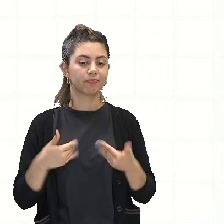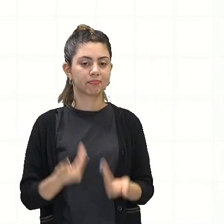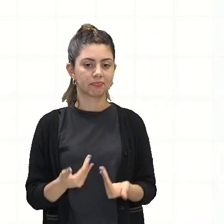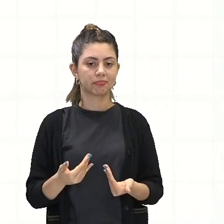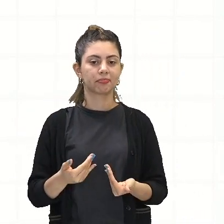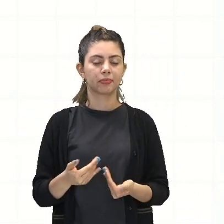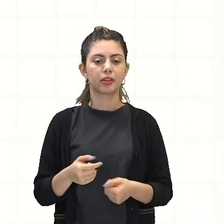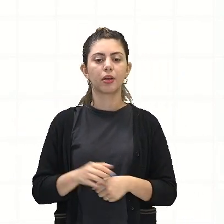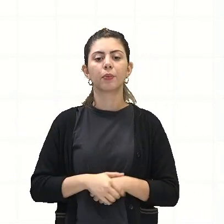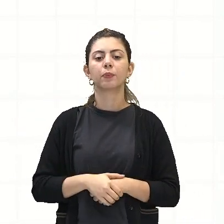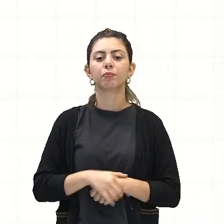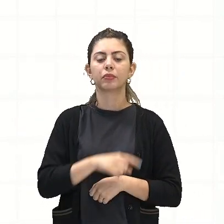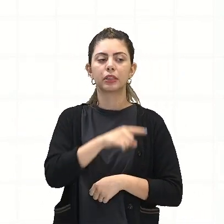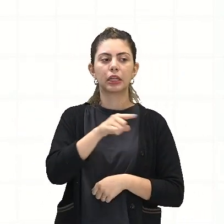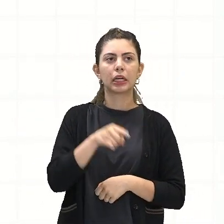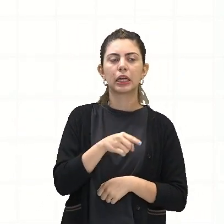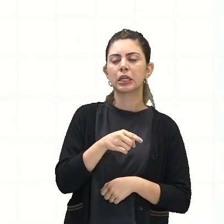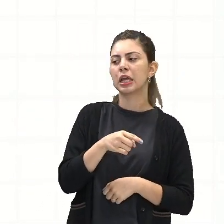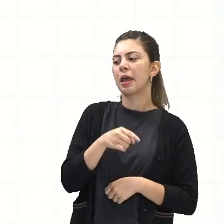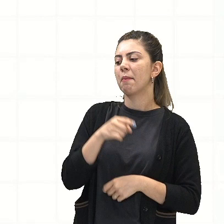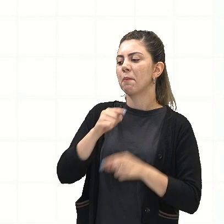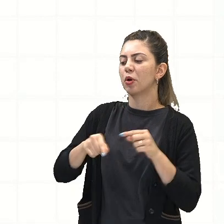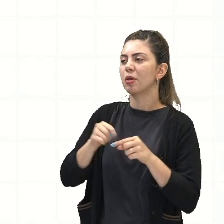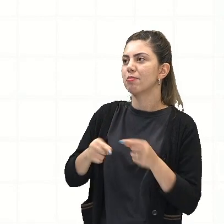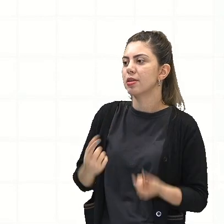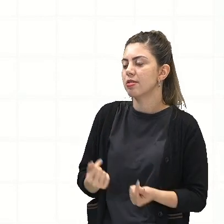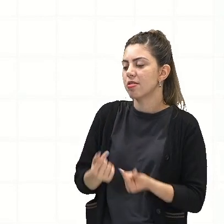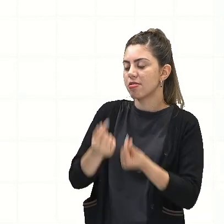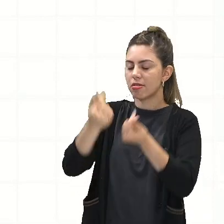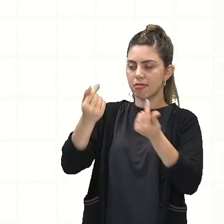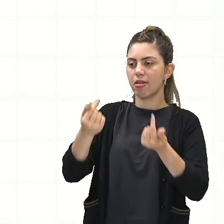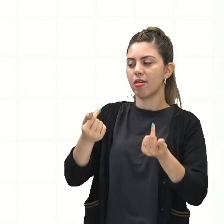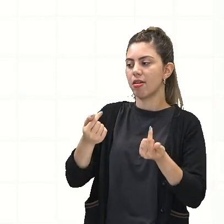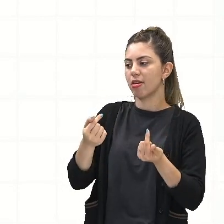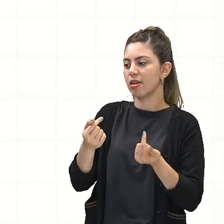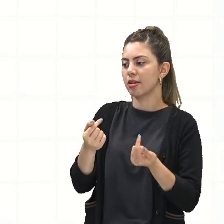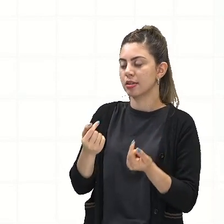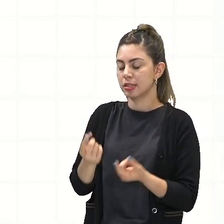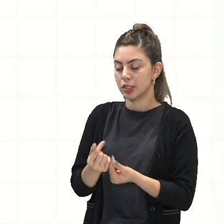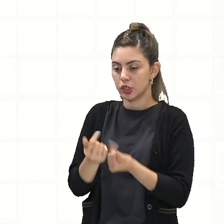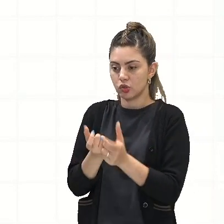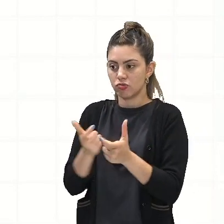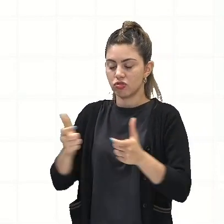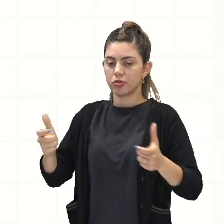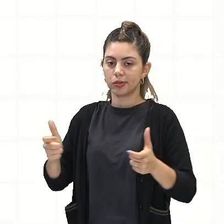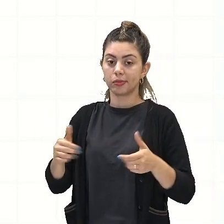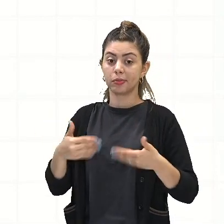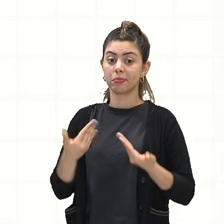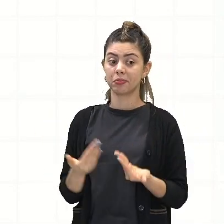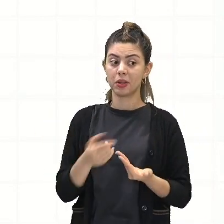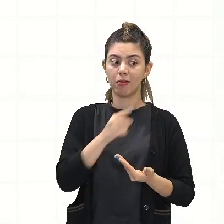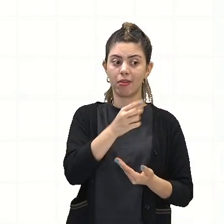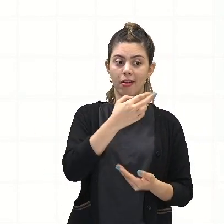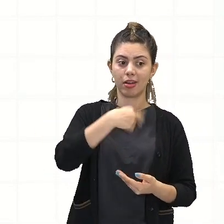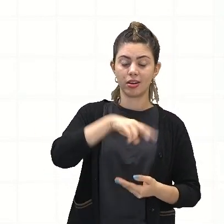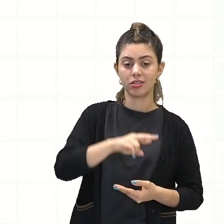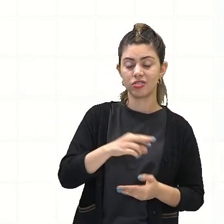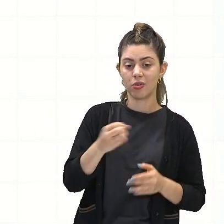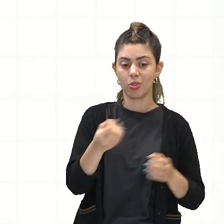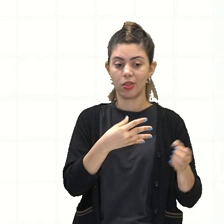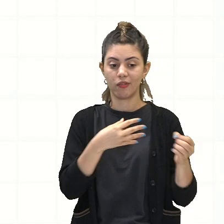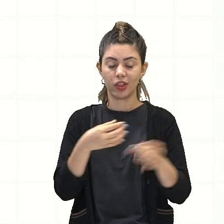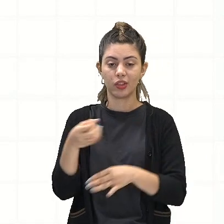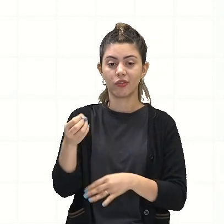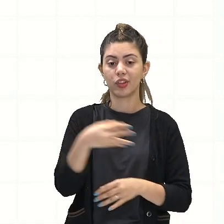reformas protestantes, nessa diversificação religiosa, um espaço para